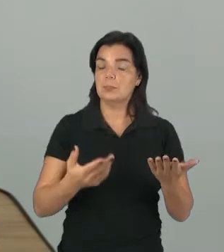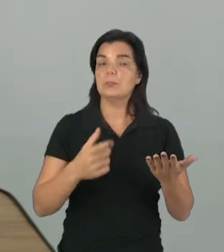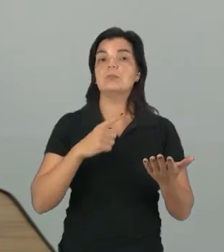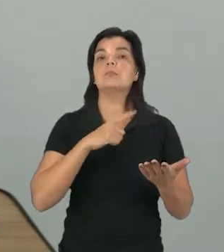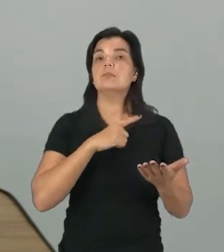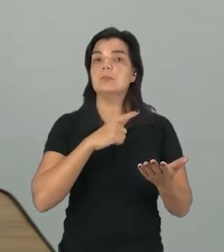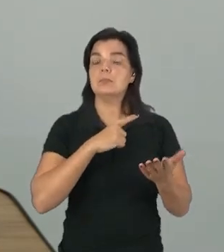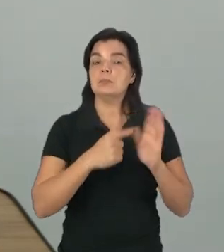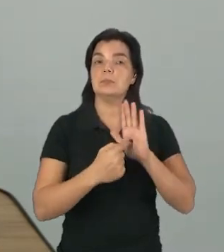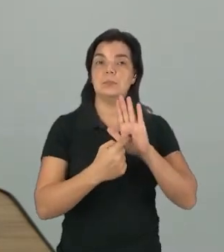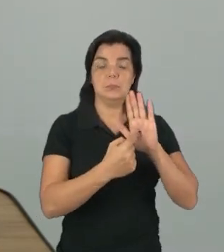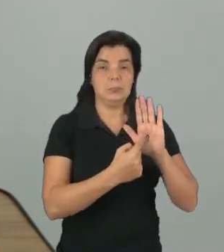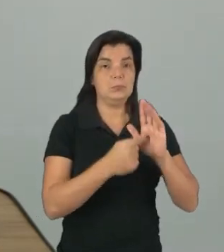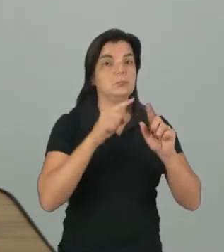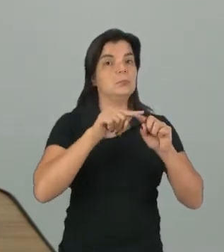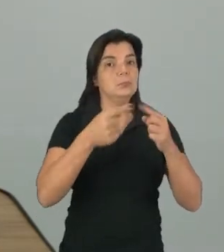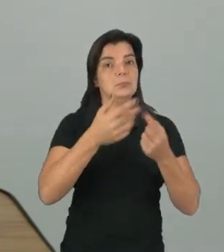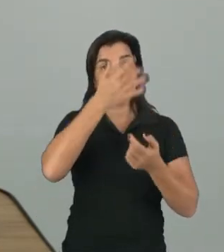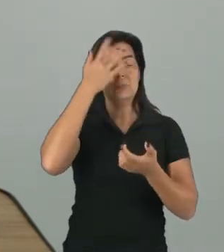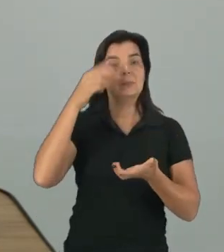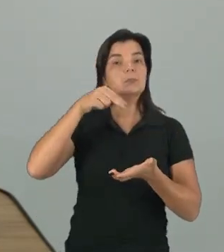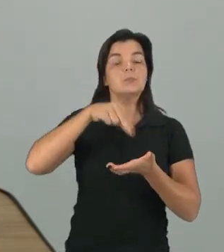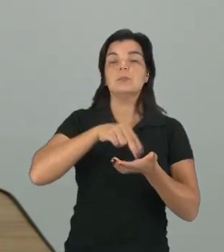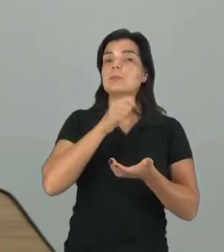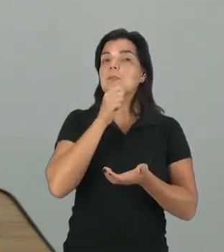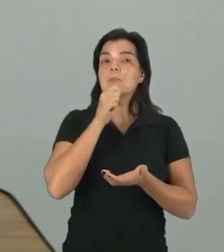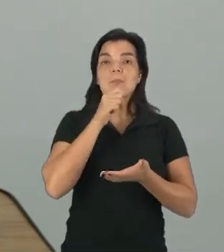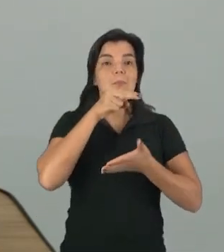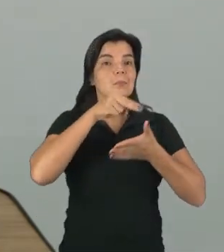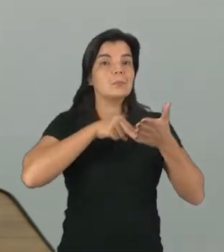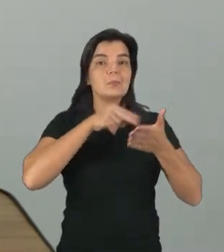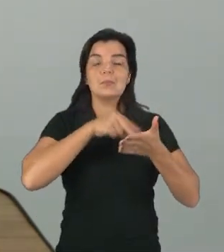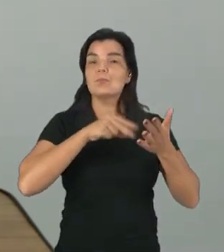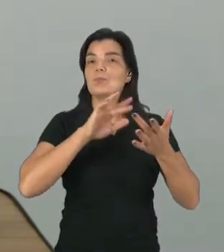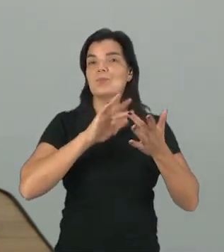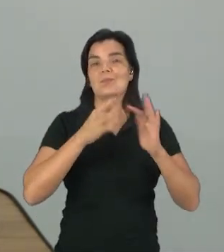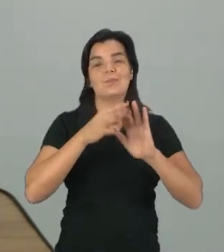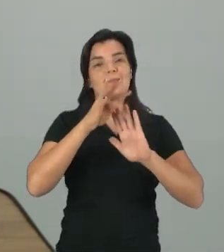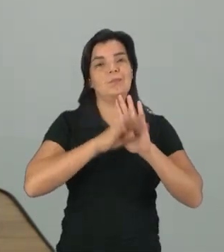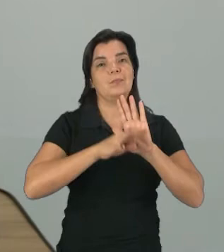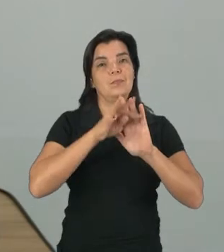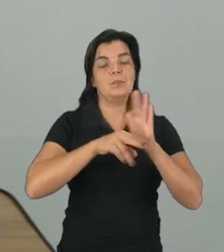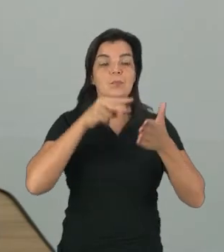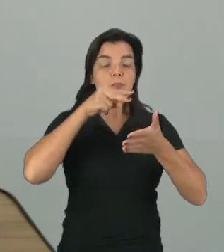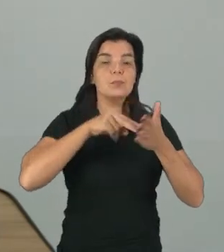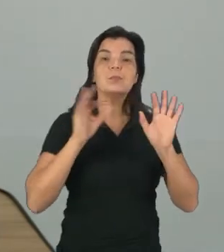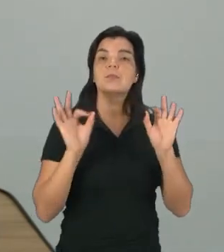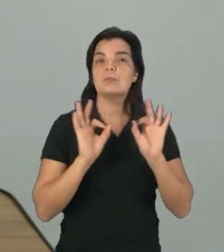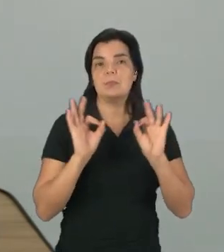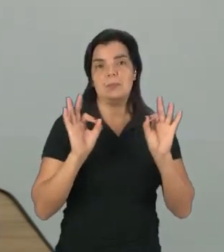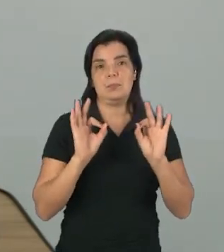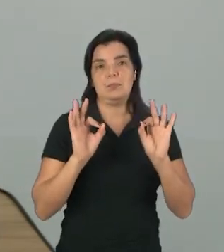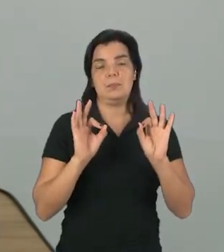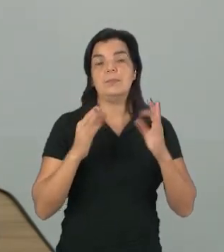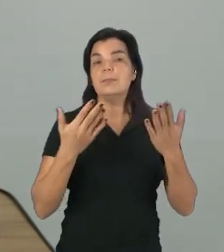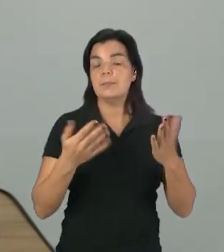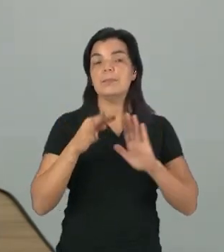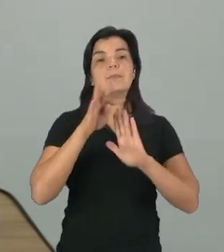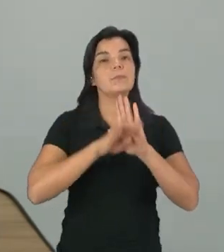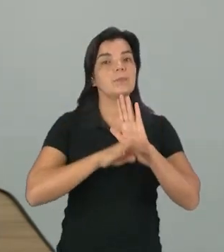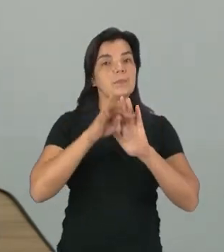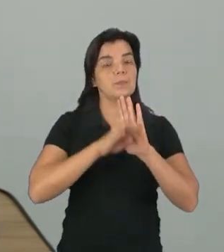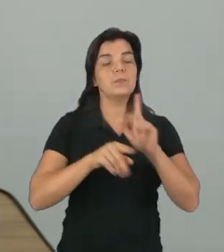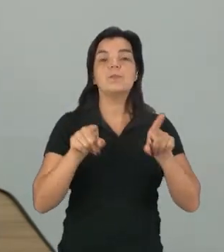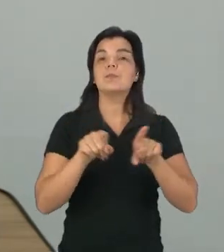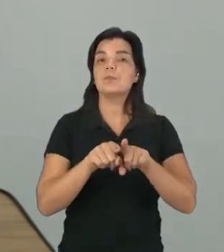uma apresentação, porém, os personagens ainda não tinham tido contato com o texto, não tinham lido o texto. Então, aqui está